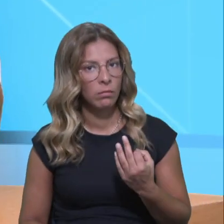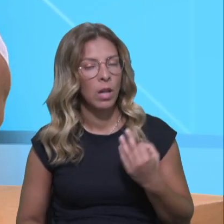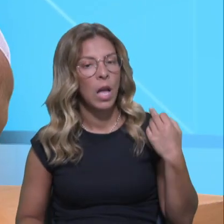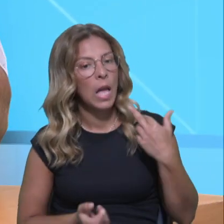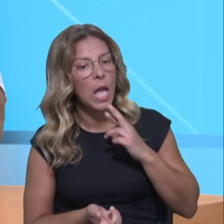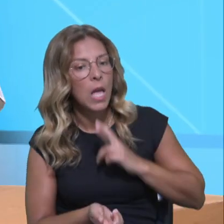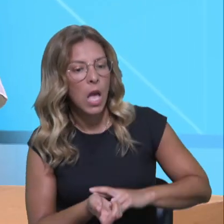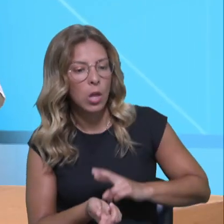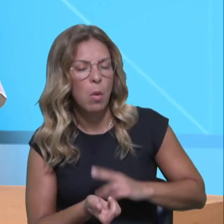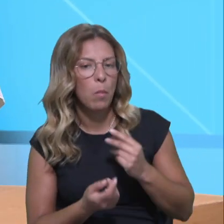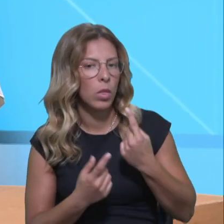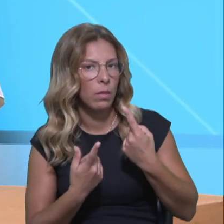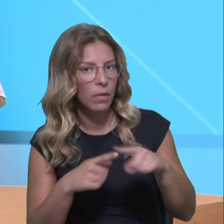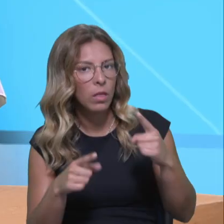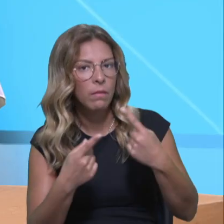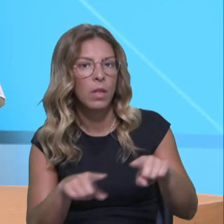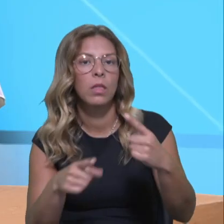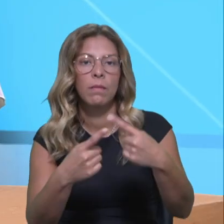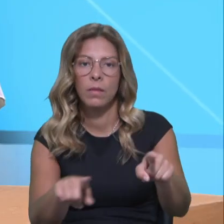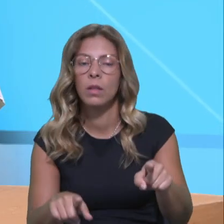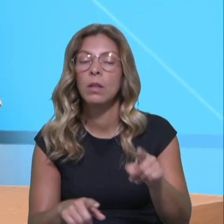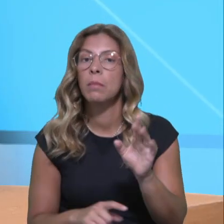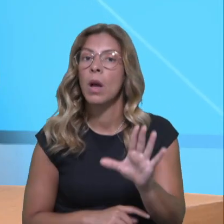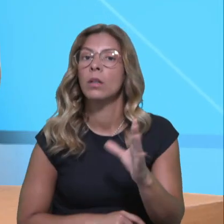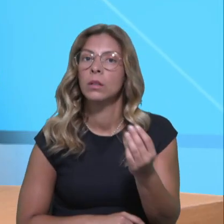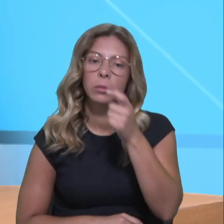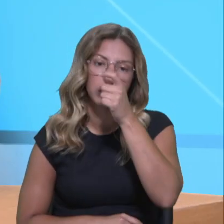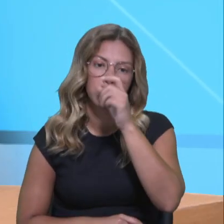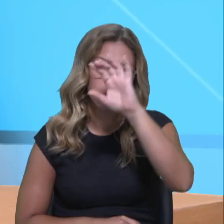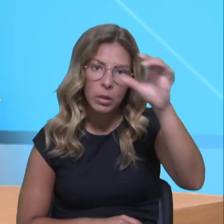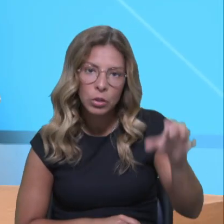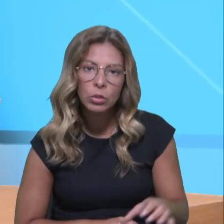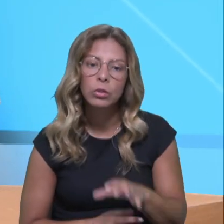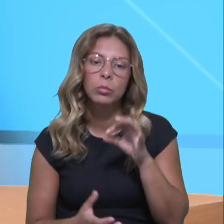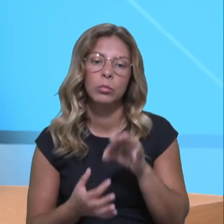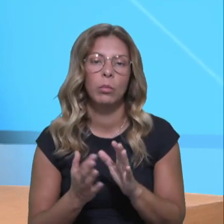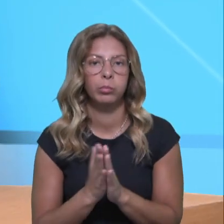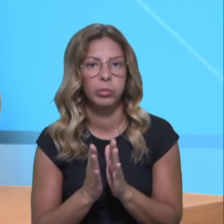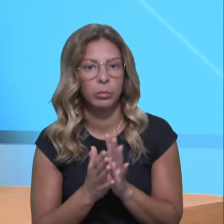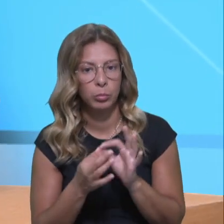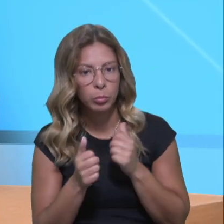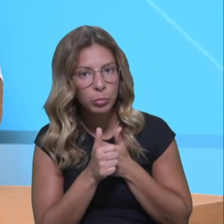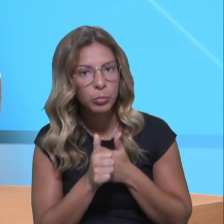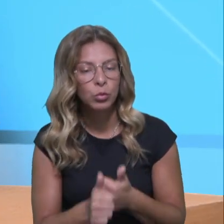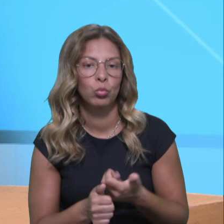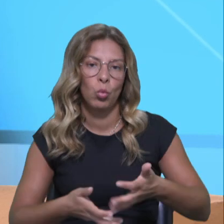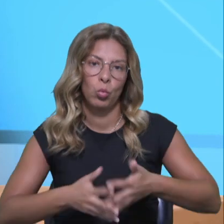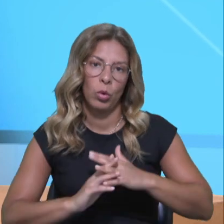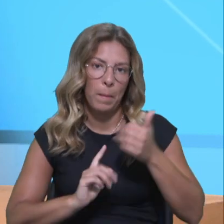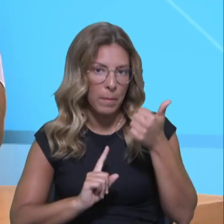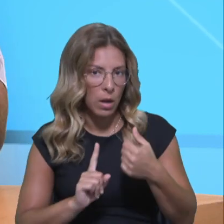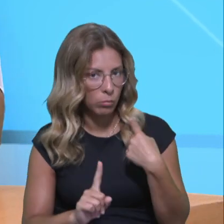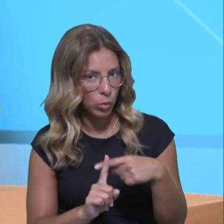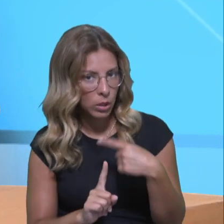muito diversificados. Temos países que têm uma pastoral do idoso muito bem estruturada, com